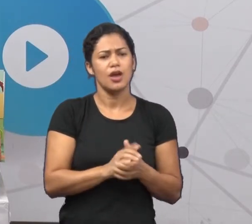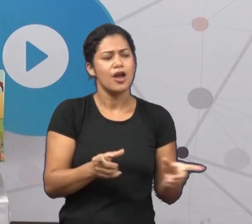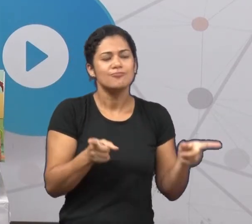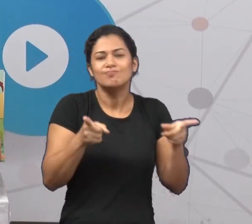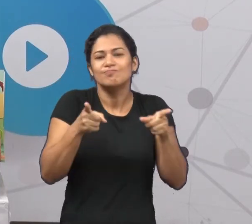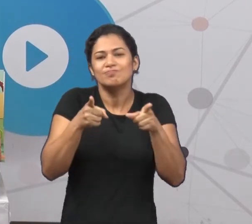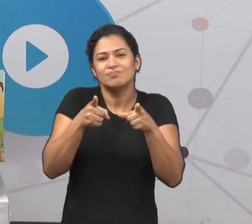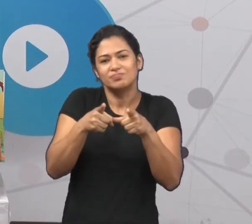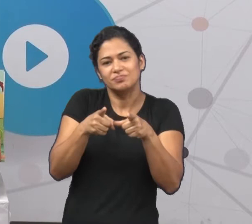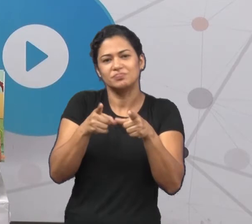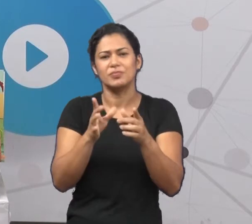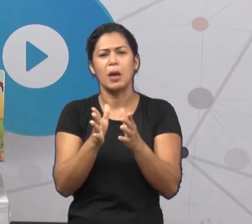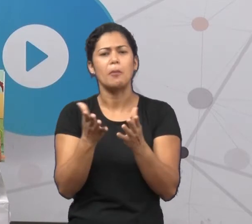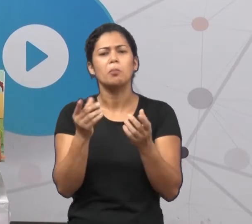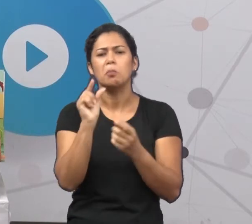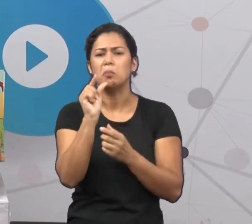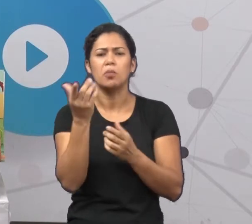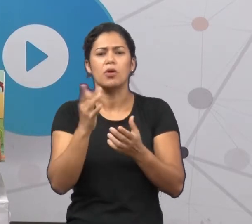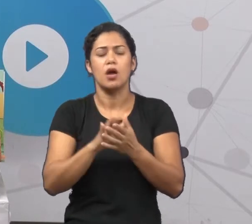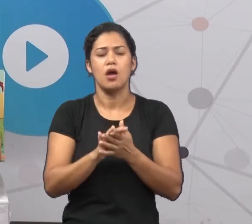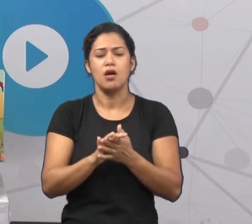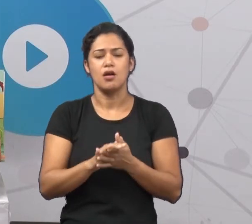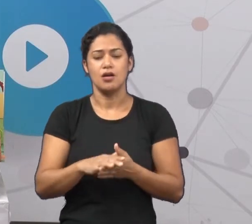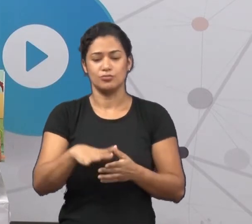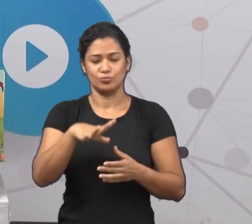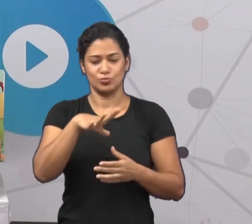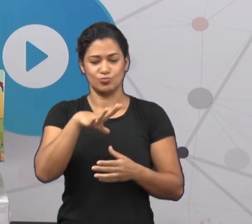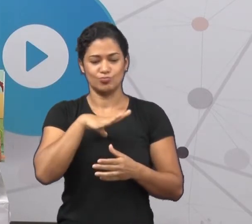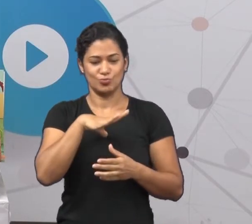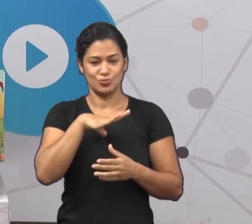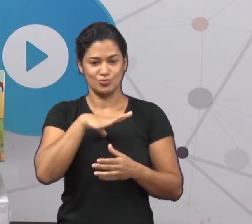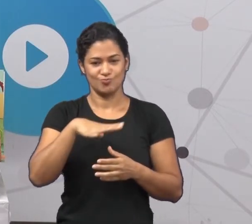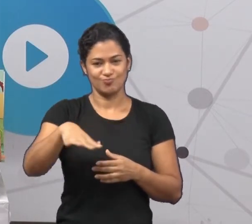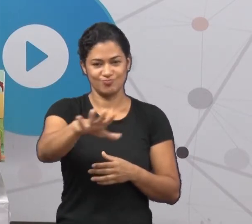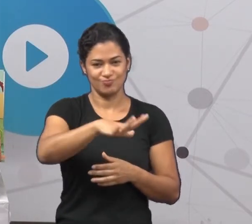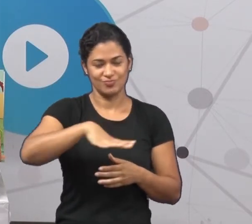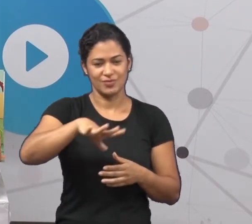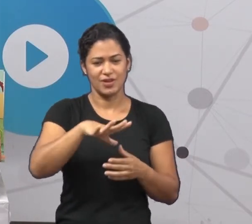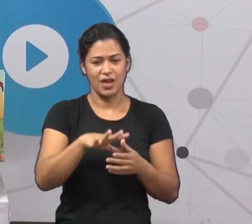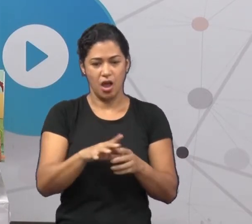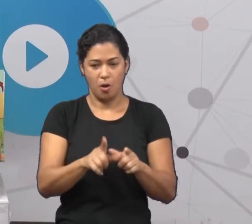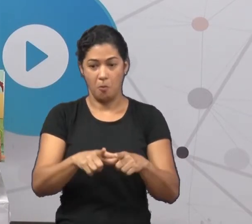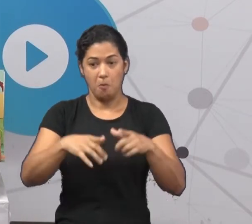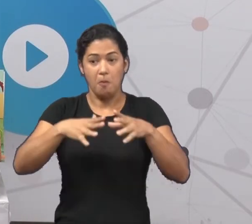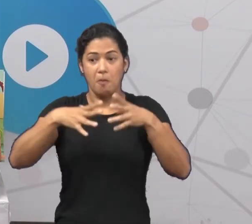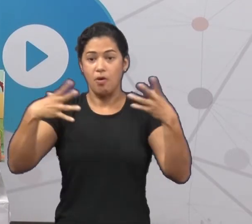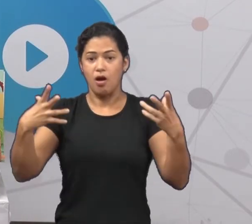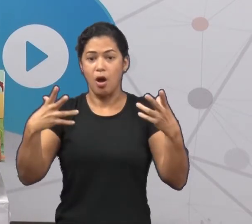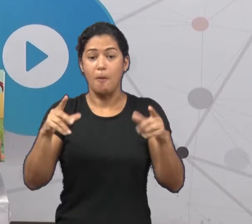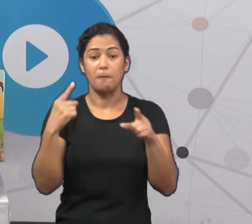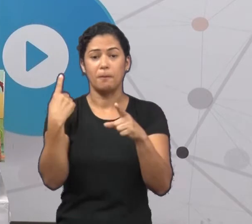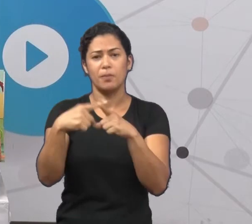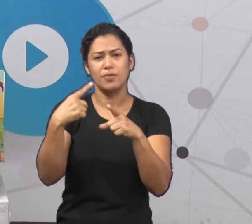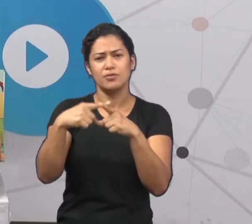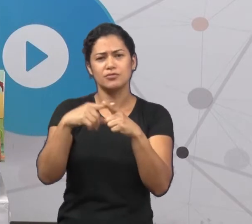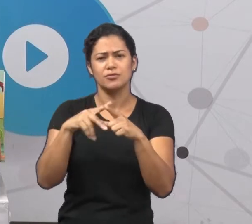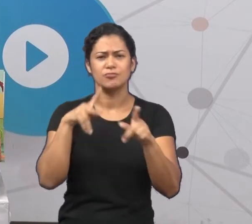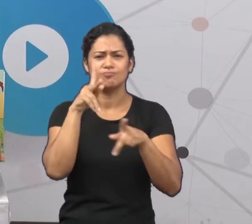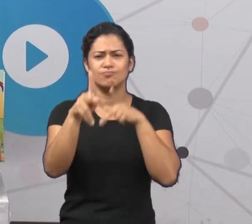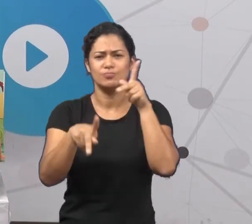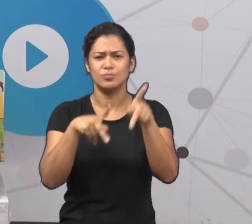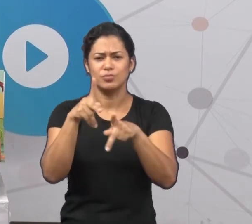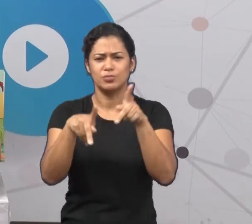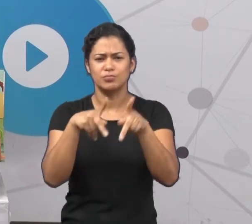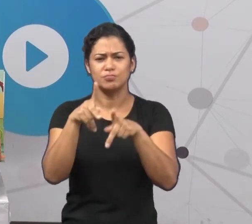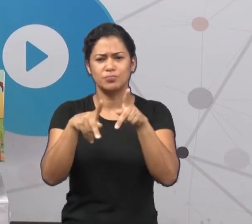menor quantidade. Na zona urbana, a quantidade de escola é bem maior. Afinal, a população da zona